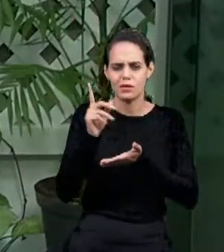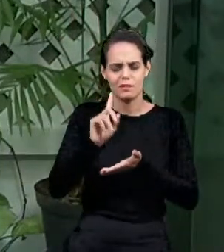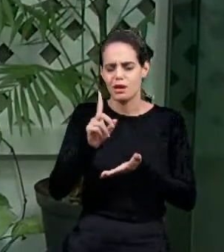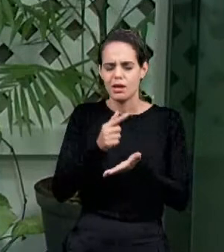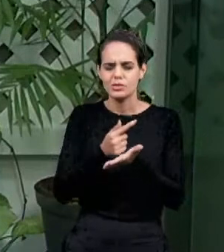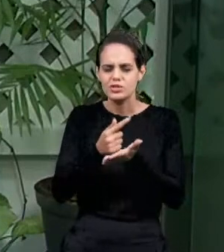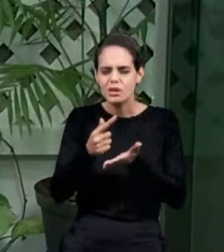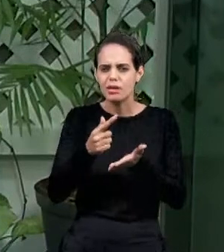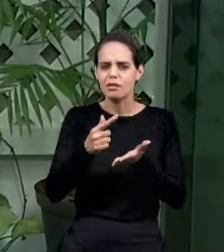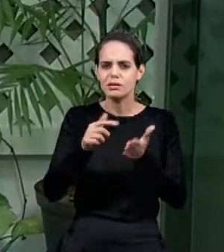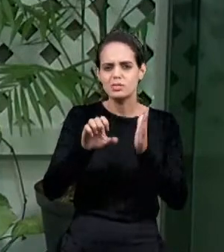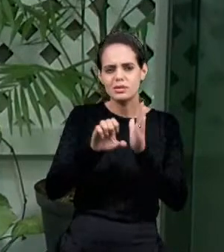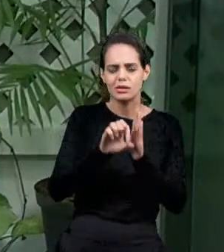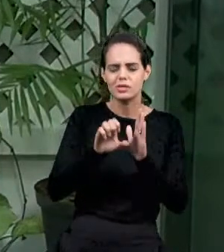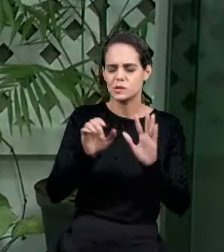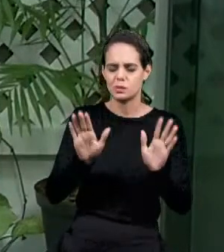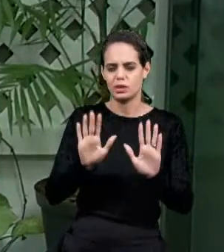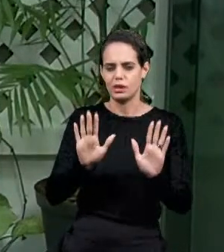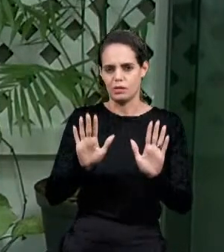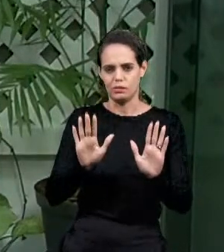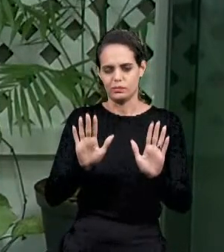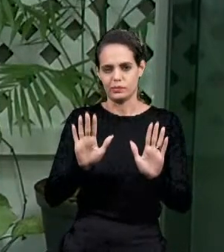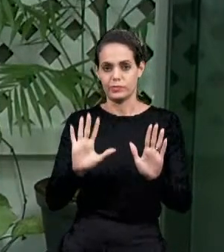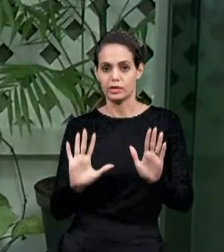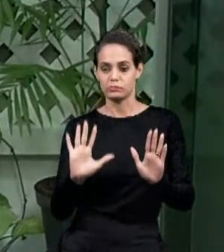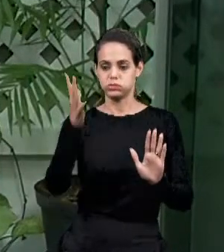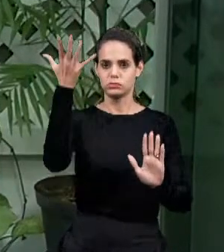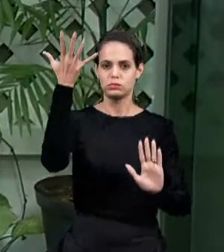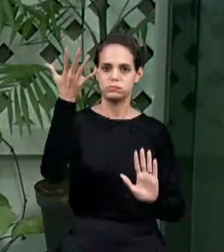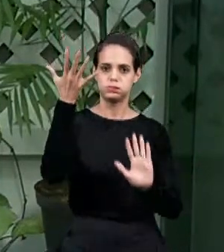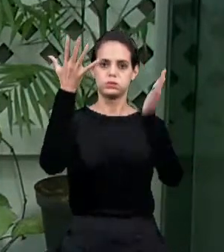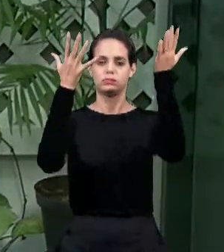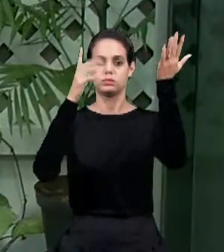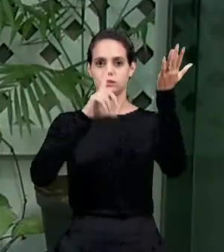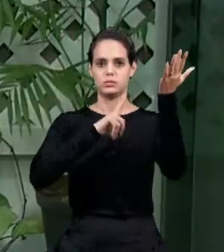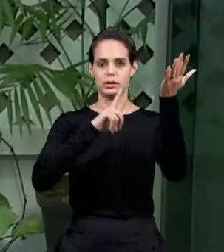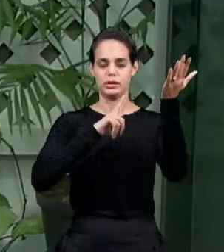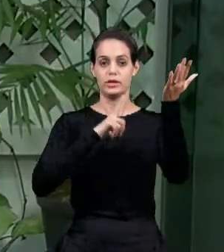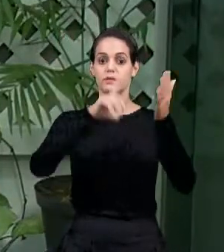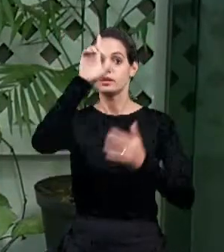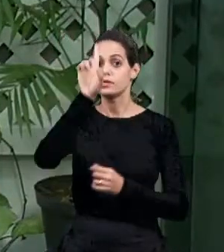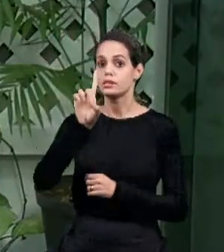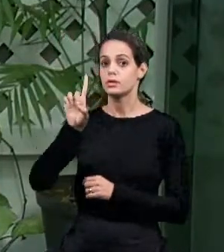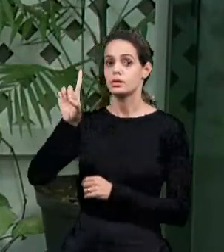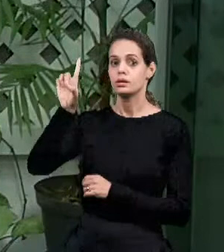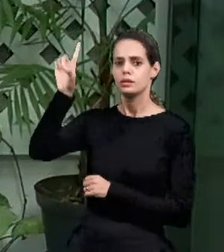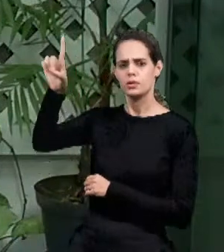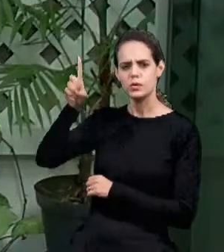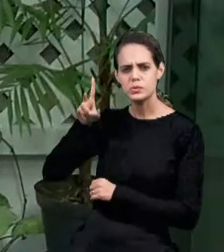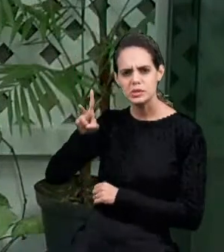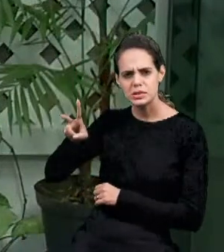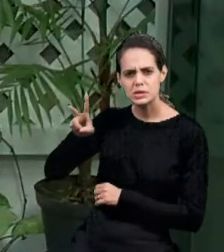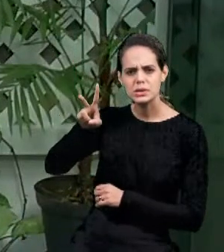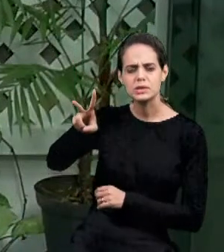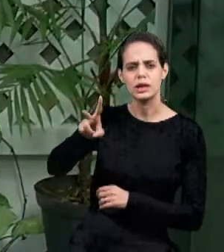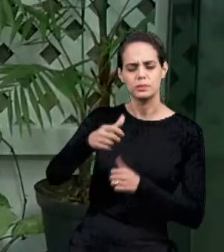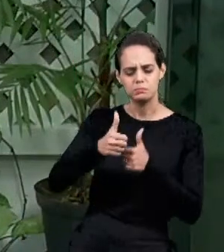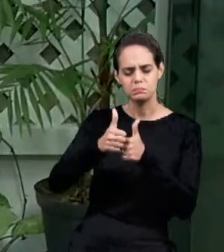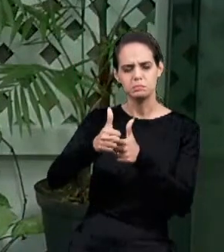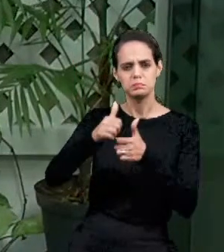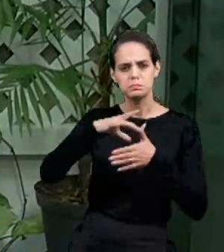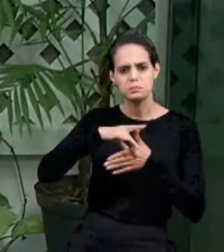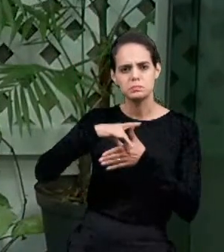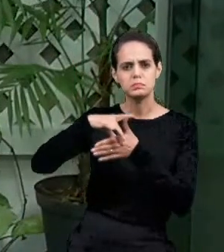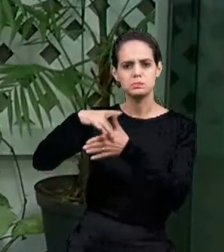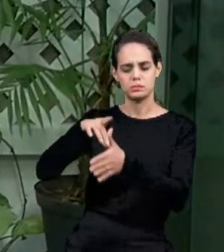falar dos grandes acontecimentos, as grandes ocorrências onde Deus esteve na direção